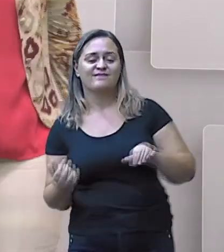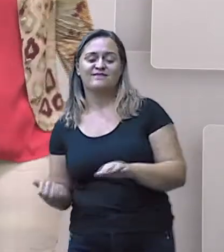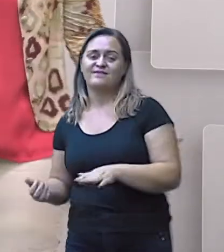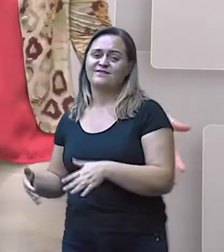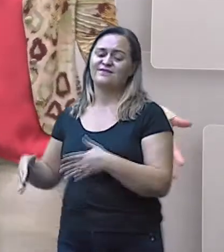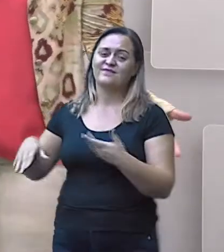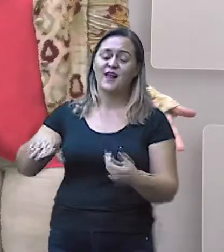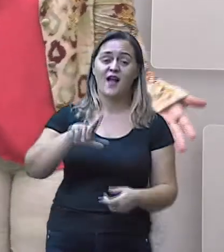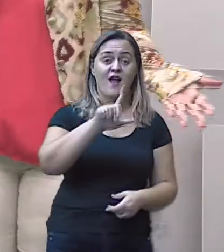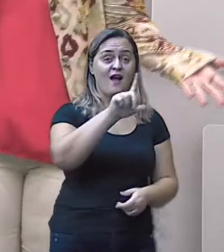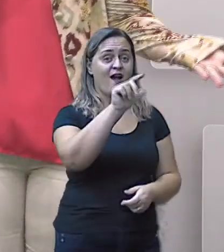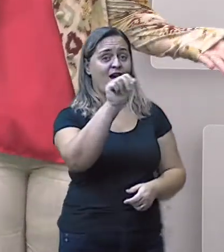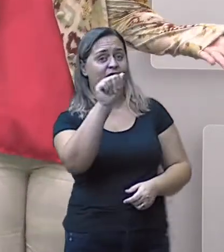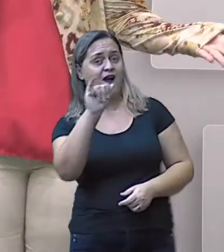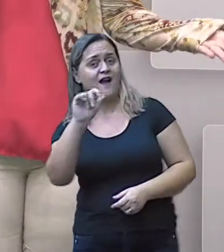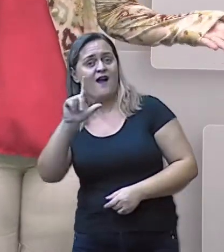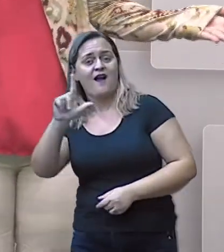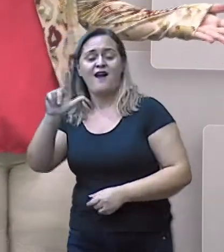Laia,